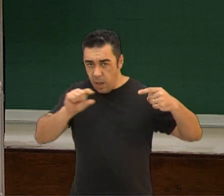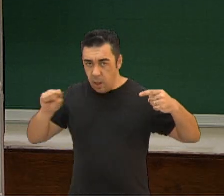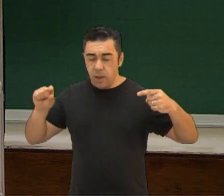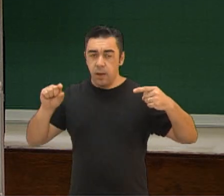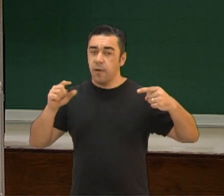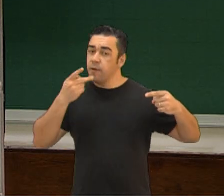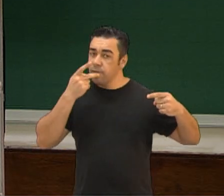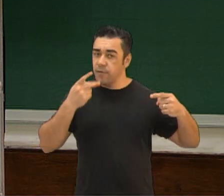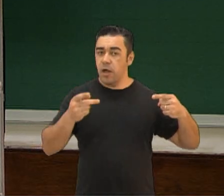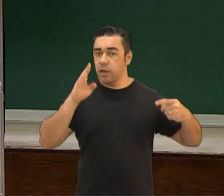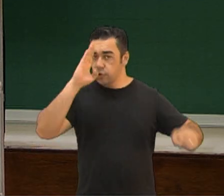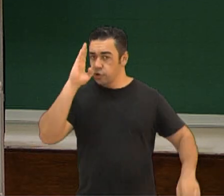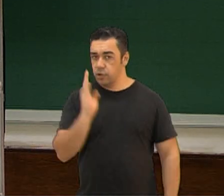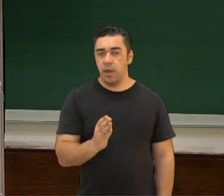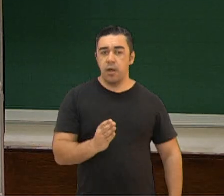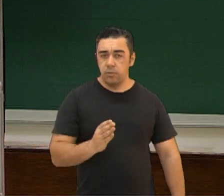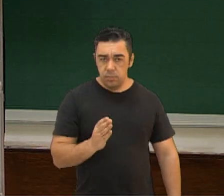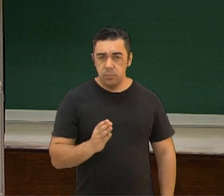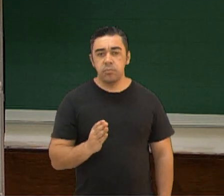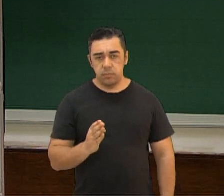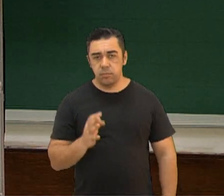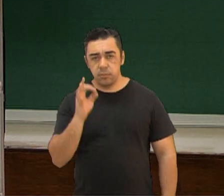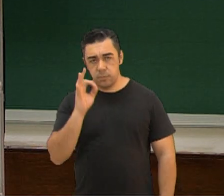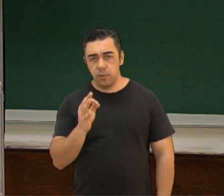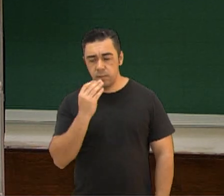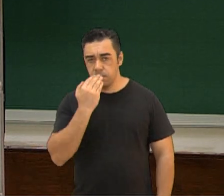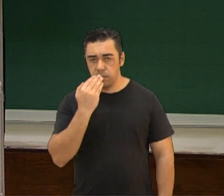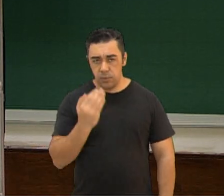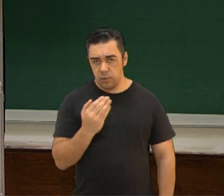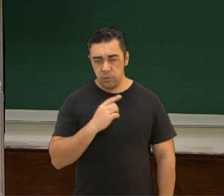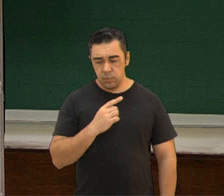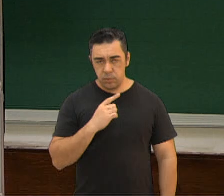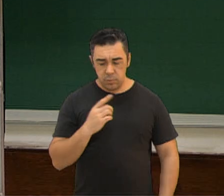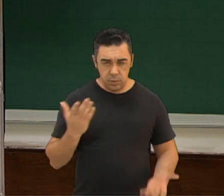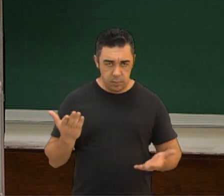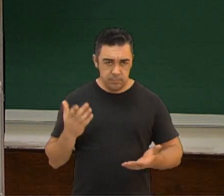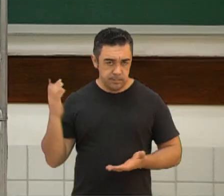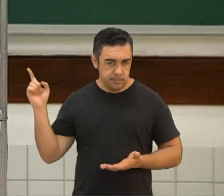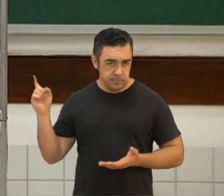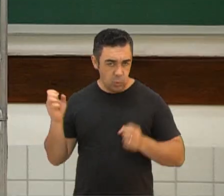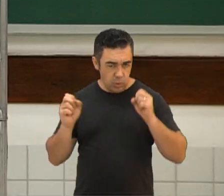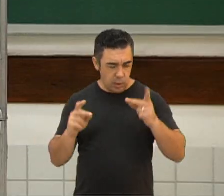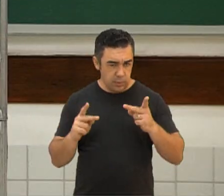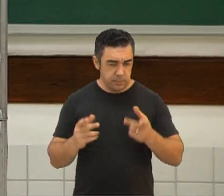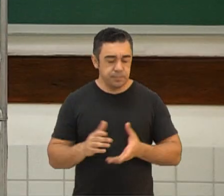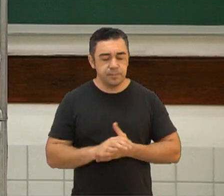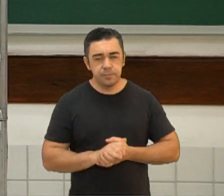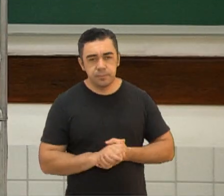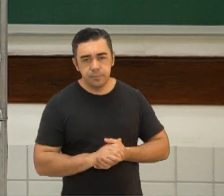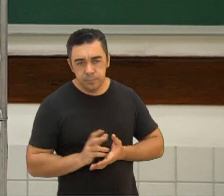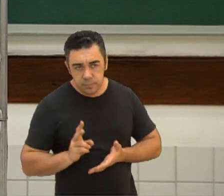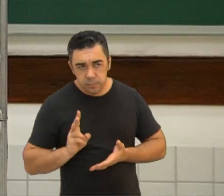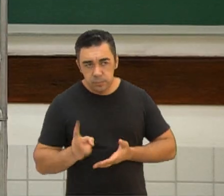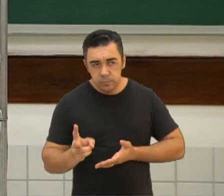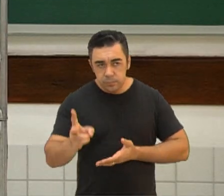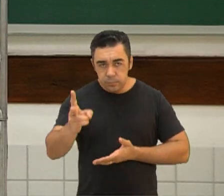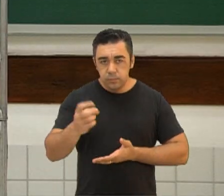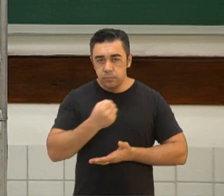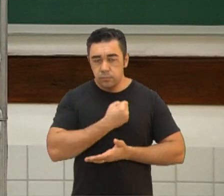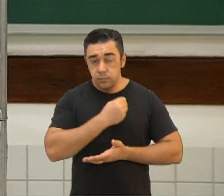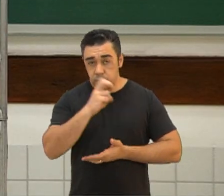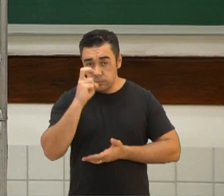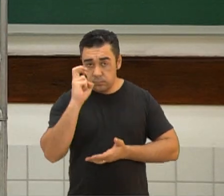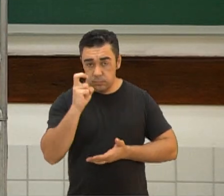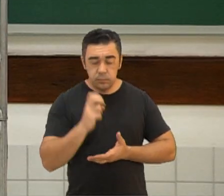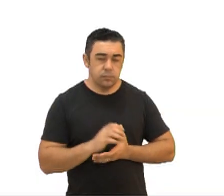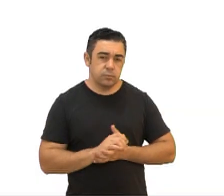personagens usando o discurso direto, conforme solicitado no enunciado. Ok, pessoal? Então vamos continuar para o exercício 5